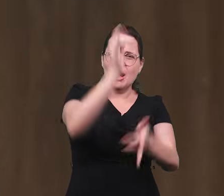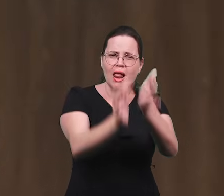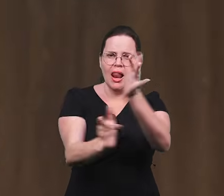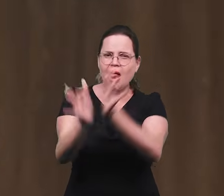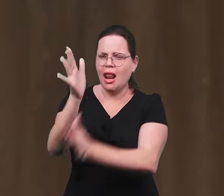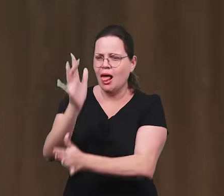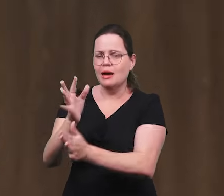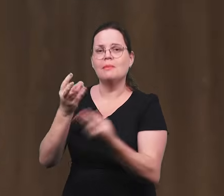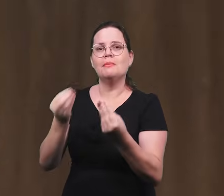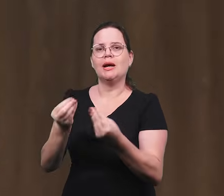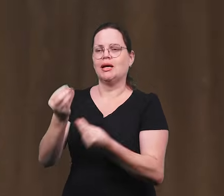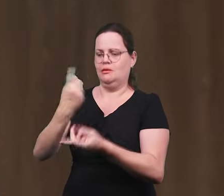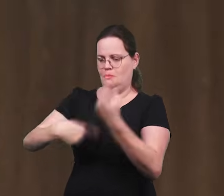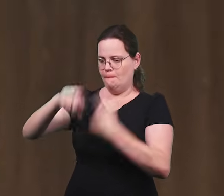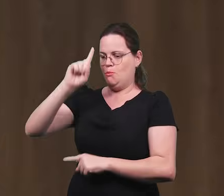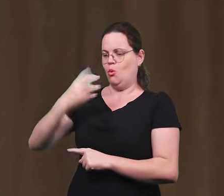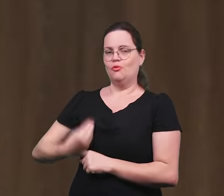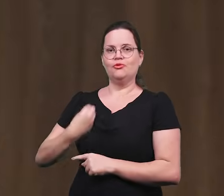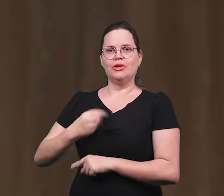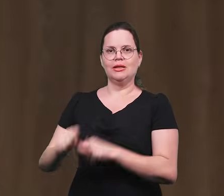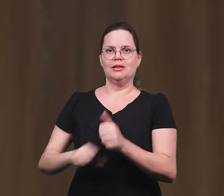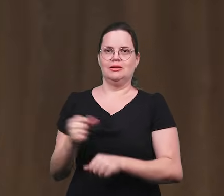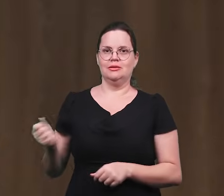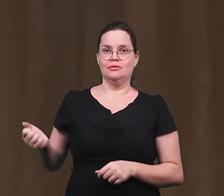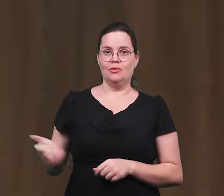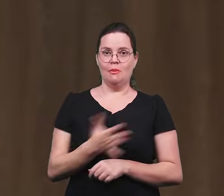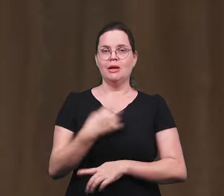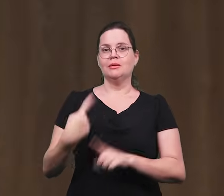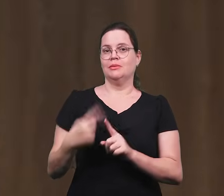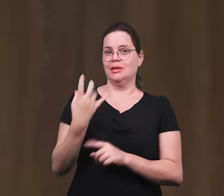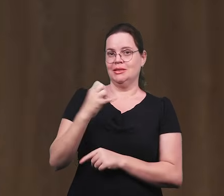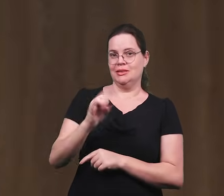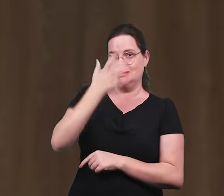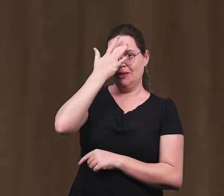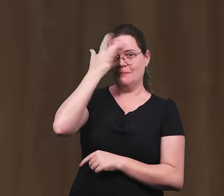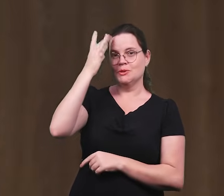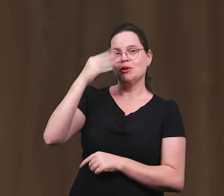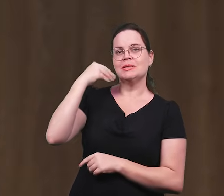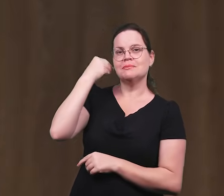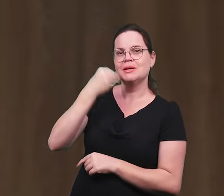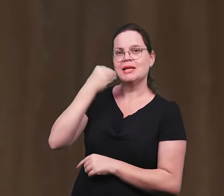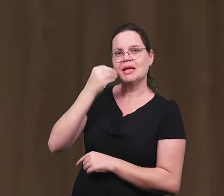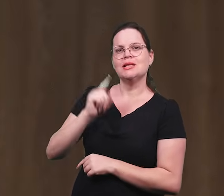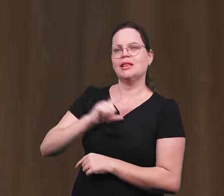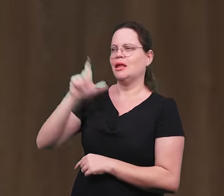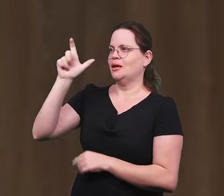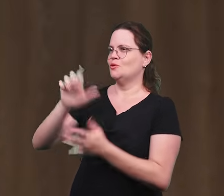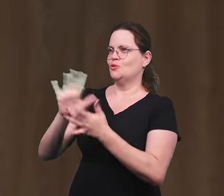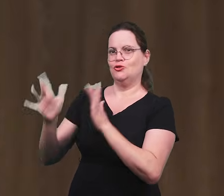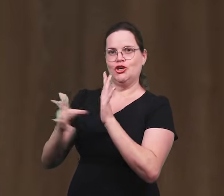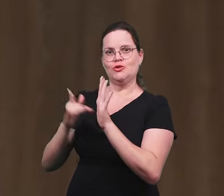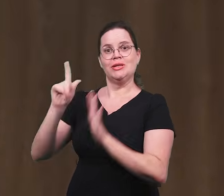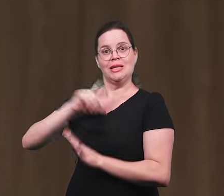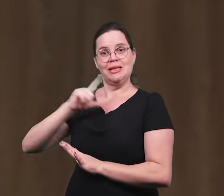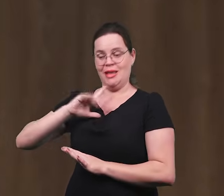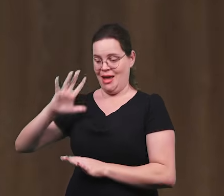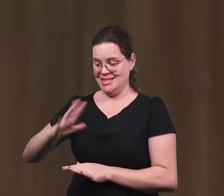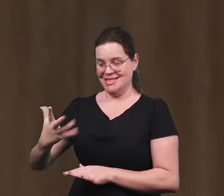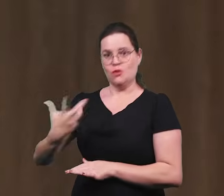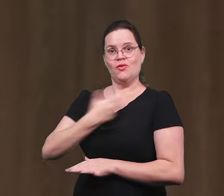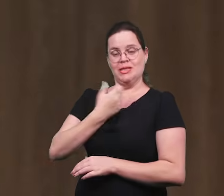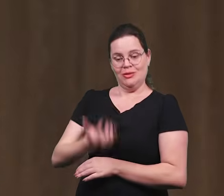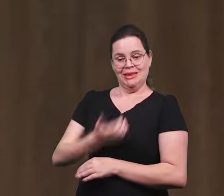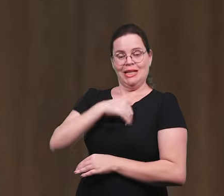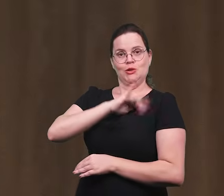vida. Porque aquele que tem um encontro com Jesus, que bebe dessas águas da salvação, ele não continua